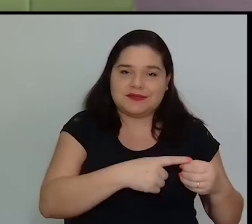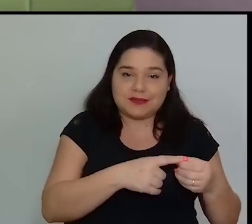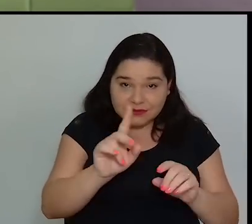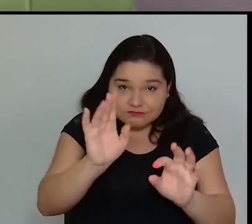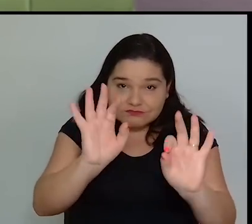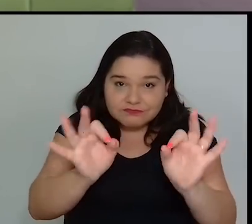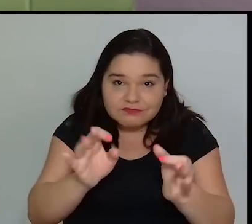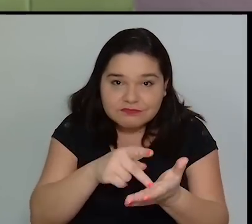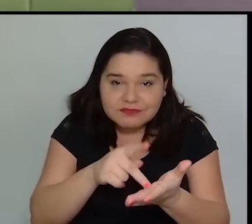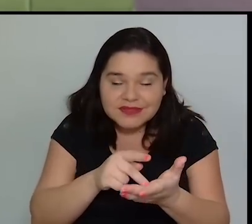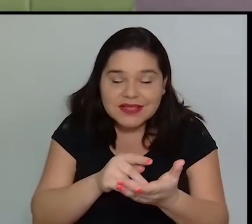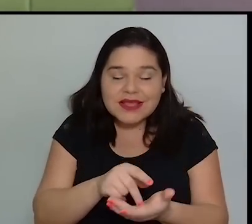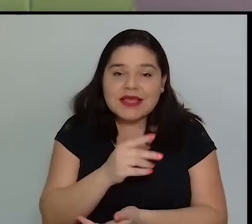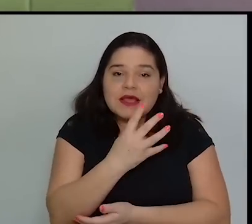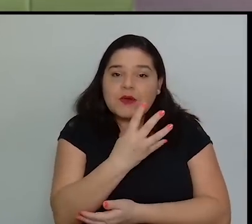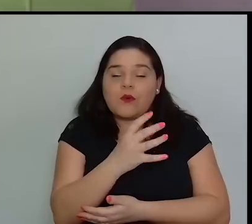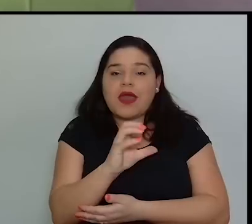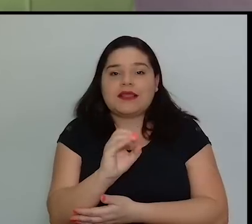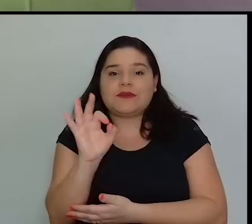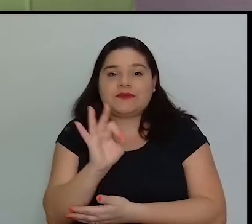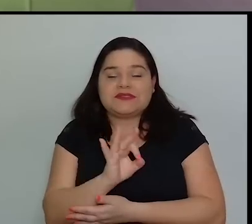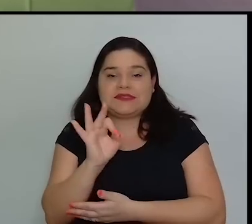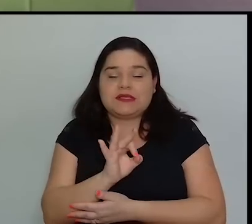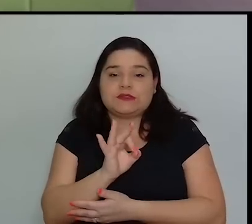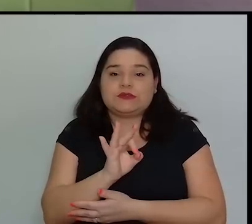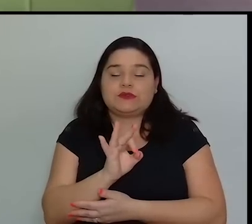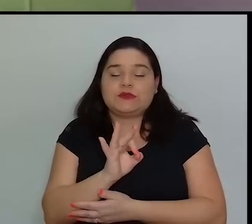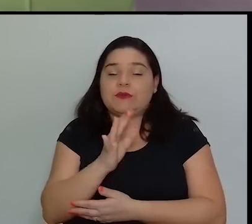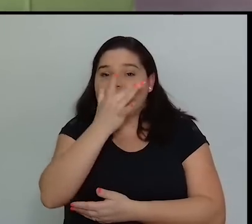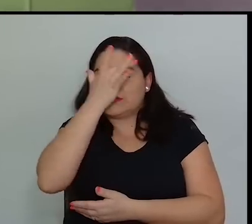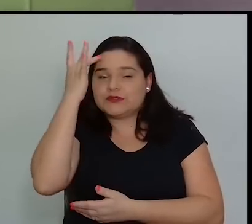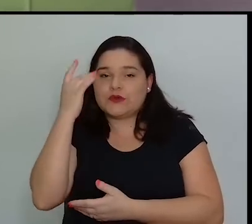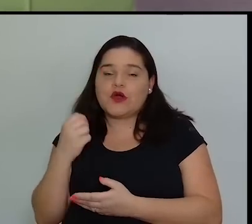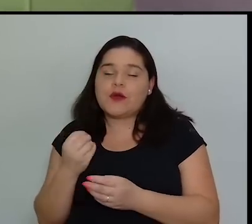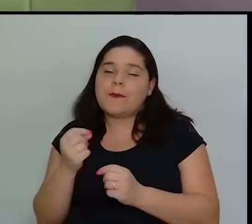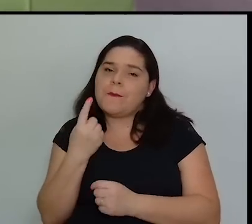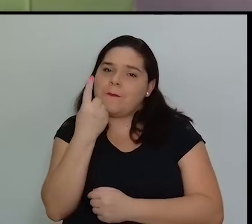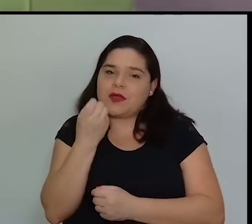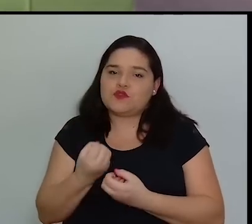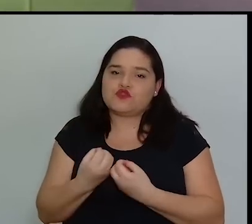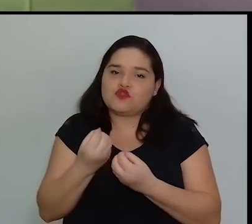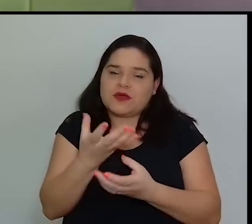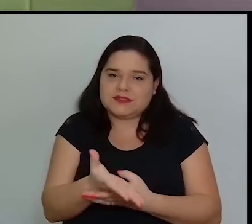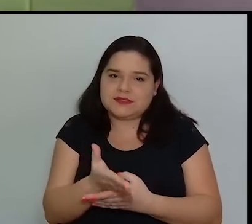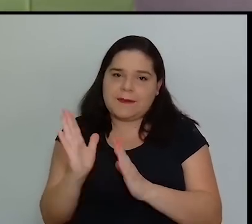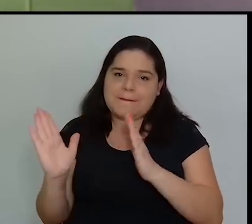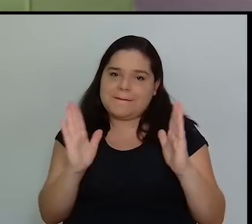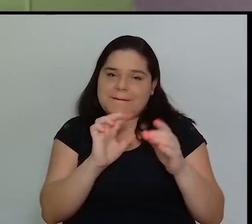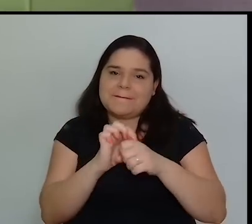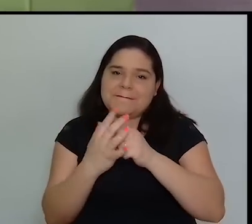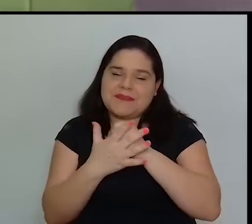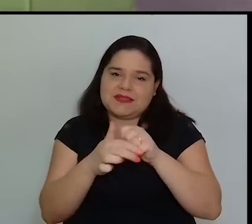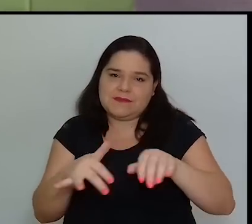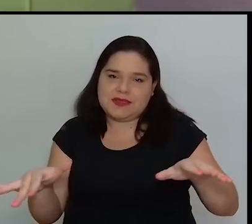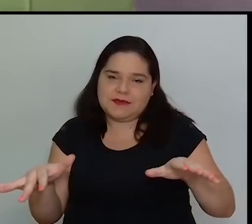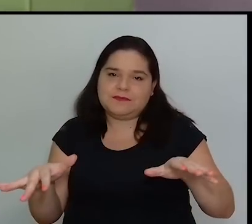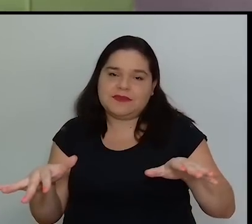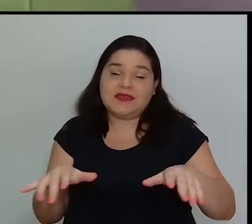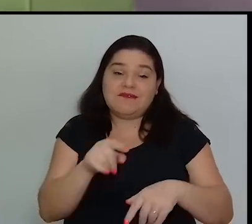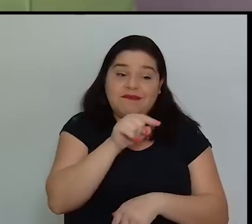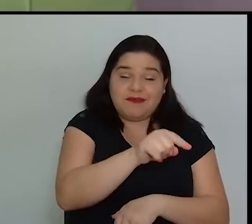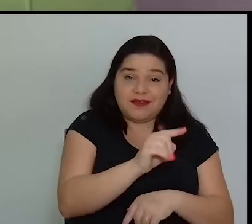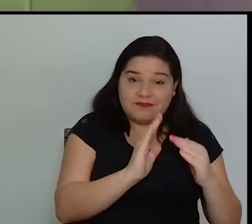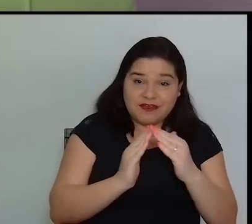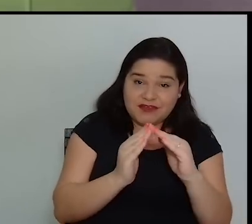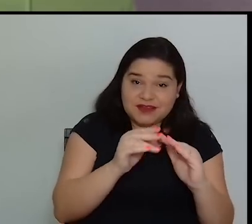era 40 e poucos por cento dos moradores do asfalto tinham feito uma doação durante a pandemia esse número era quase de 70% entre os moradores da